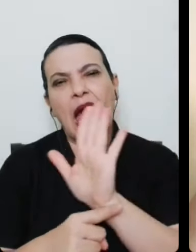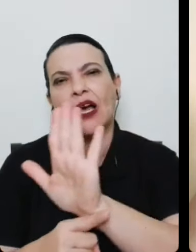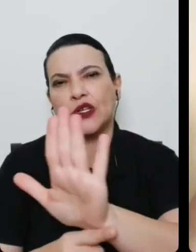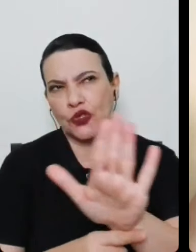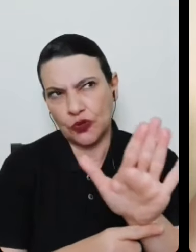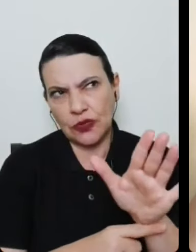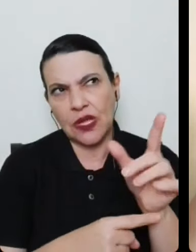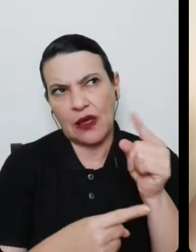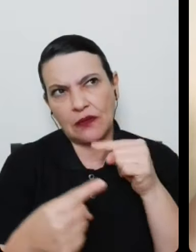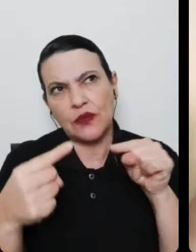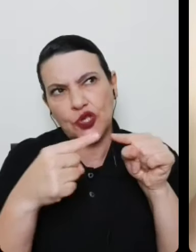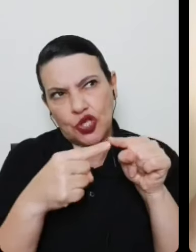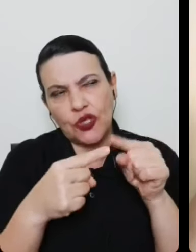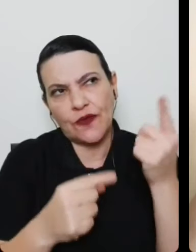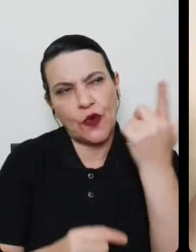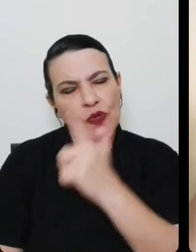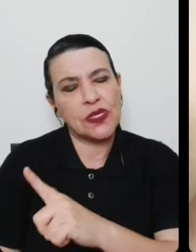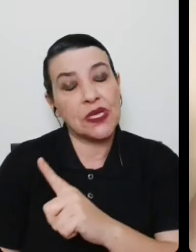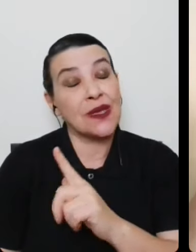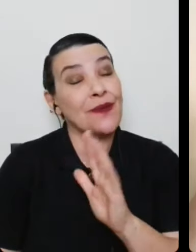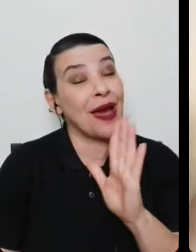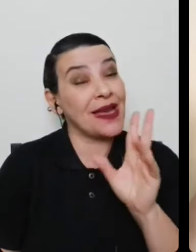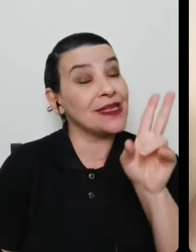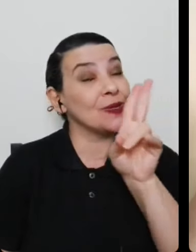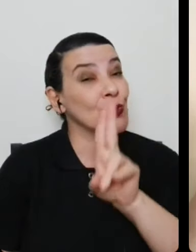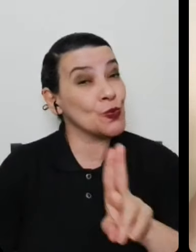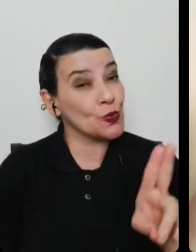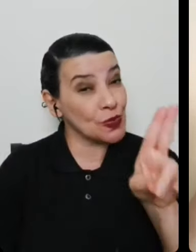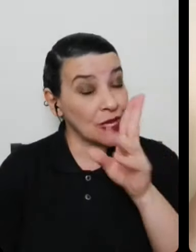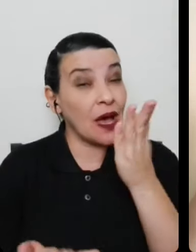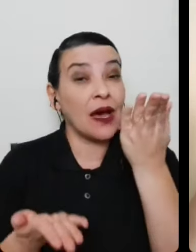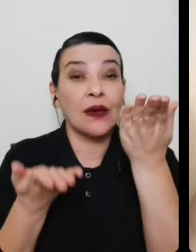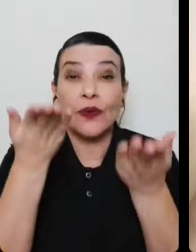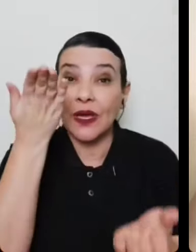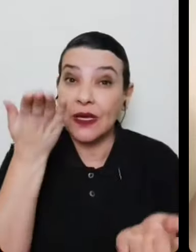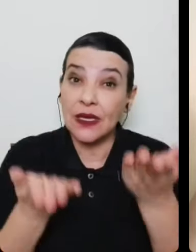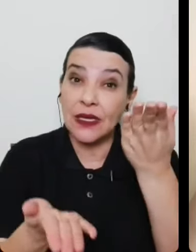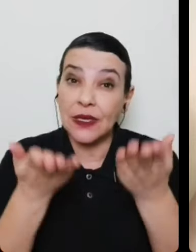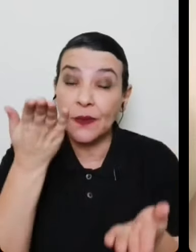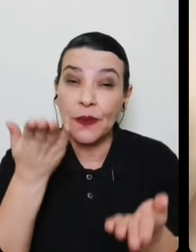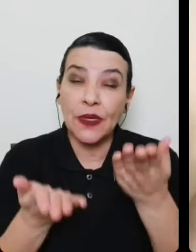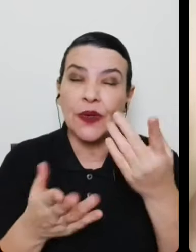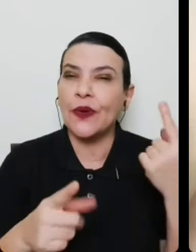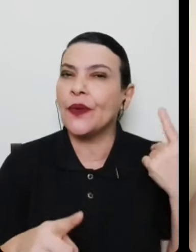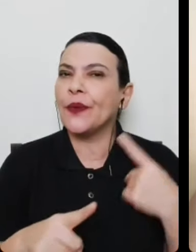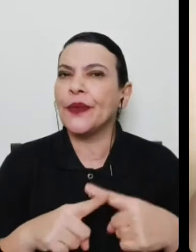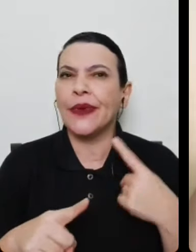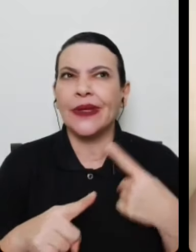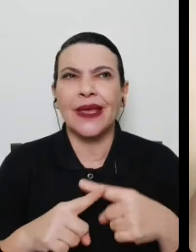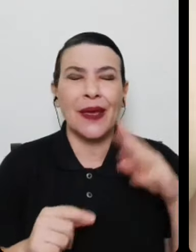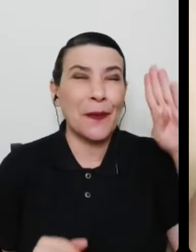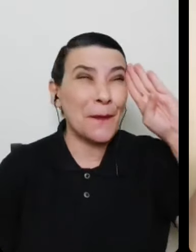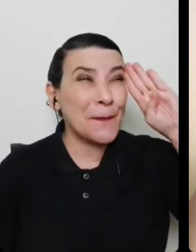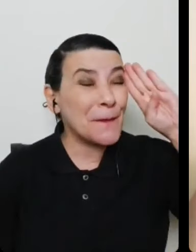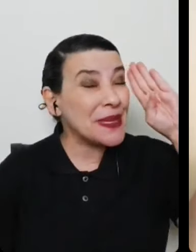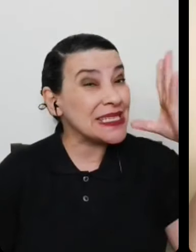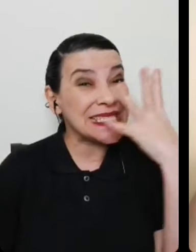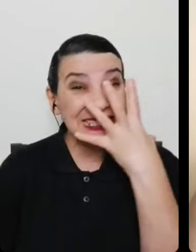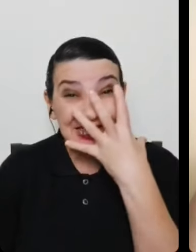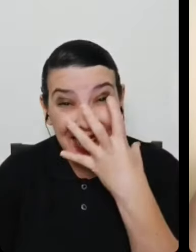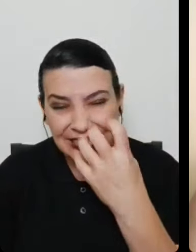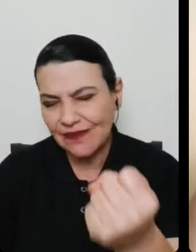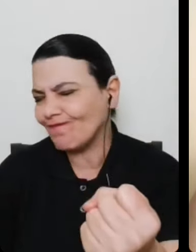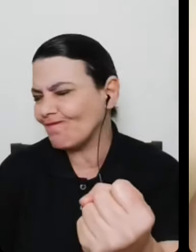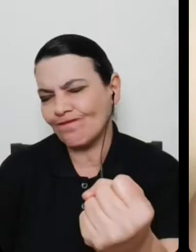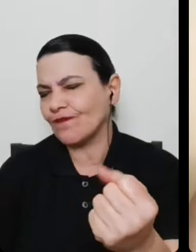mas a gente tem que usar com parcimônia para que ela não seja o principal atrativo,